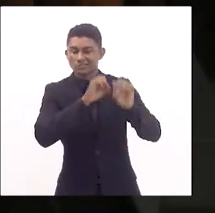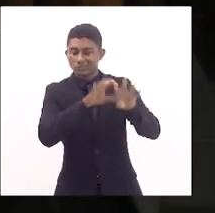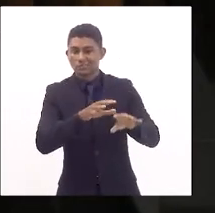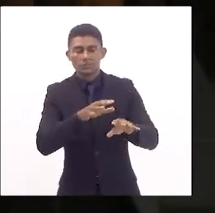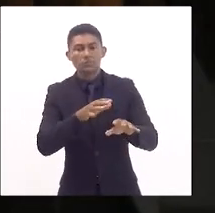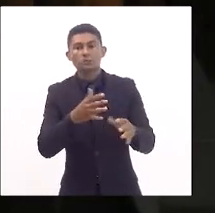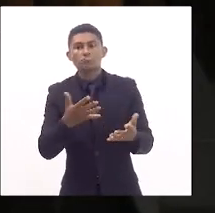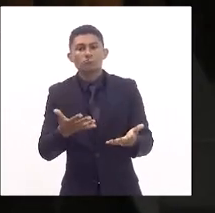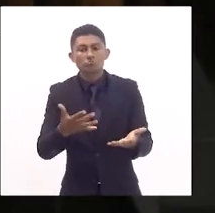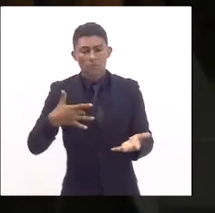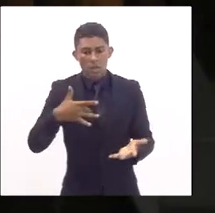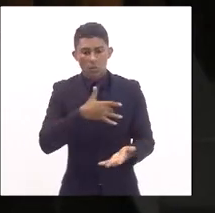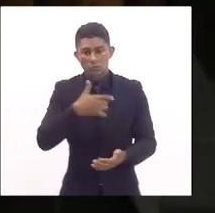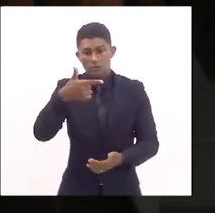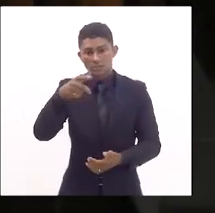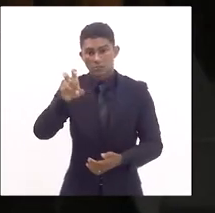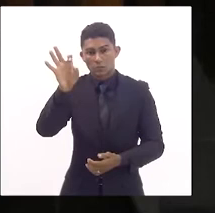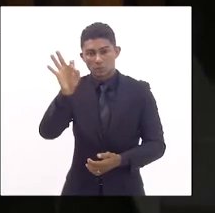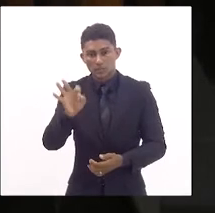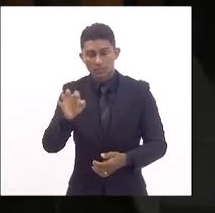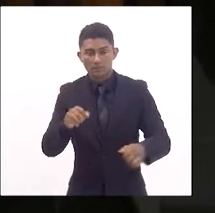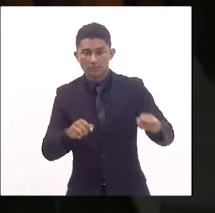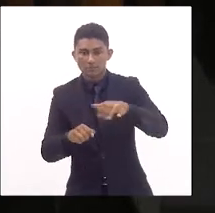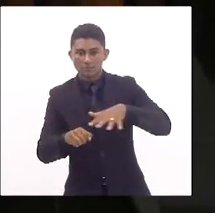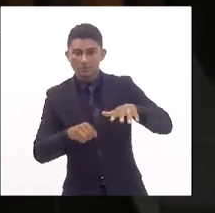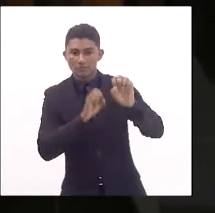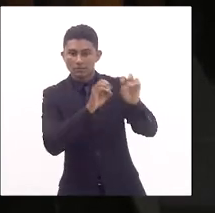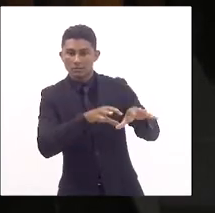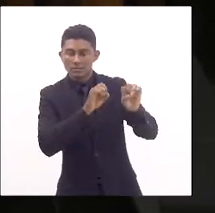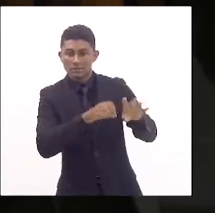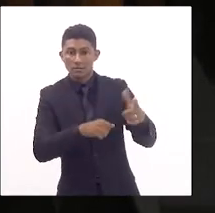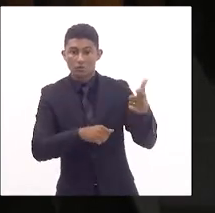25 por cento aos impostos arrecadados